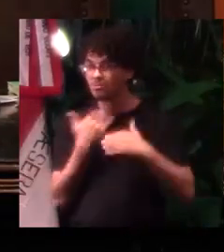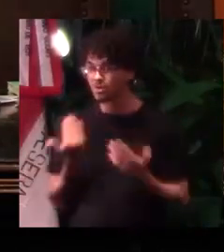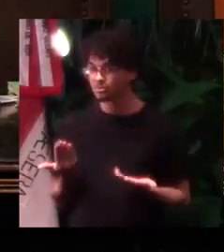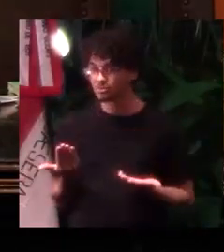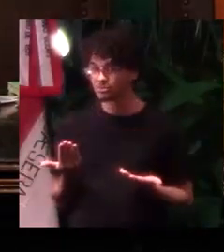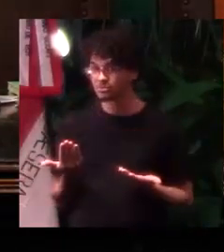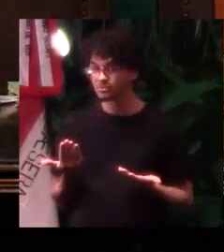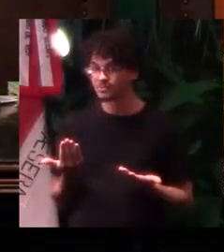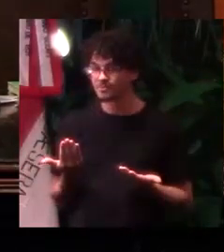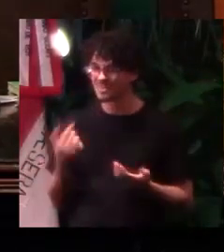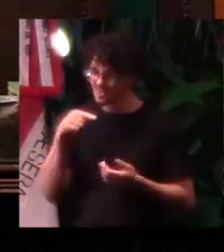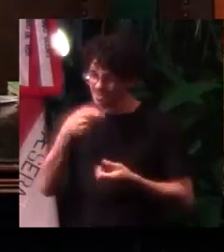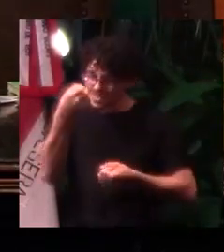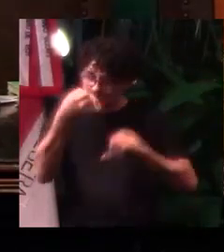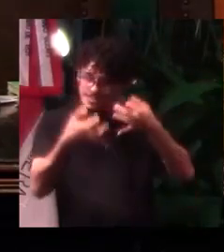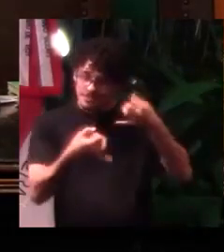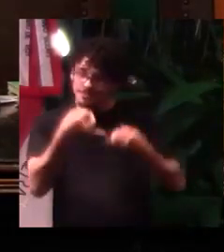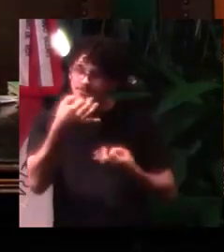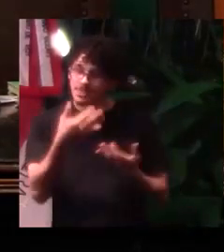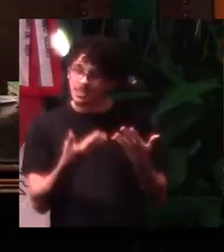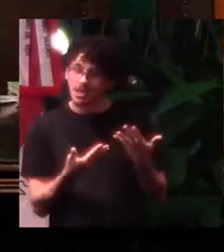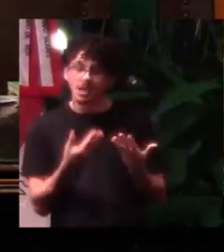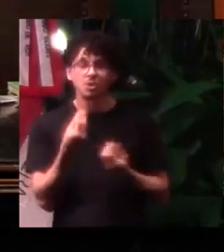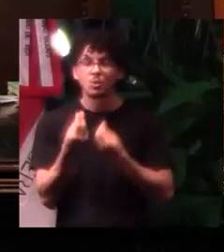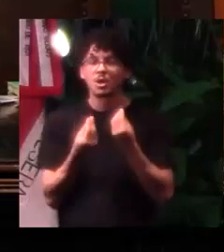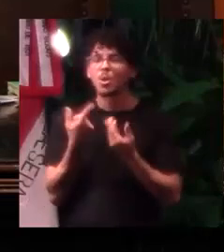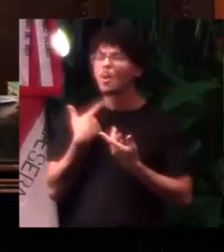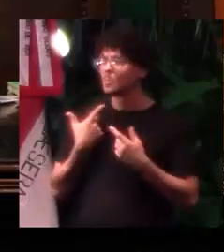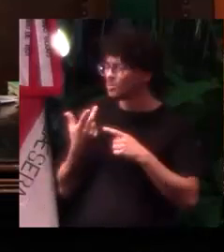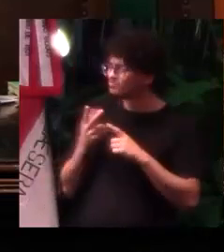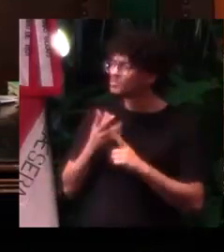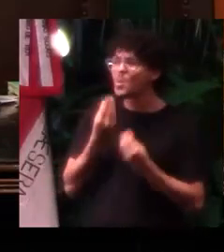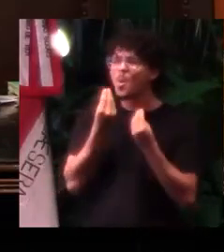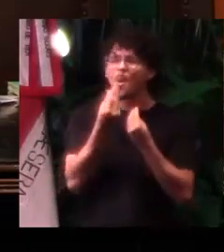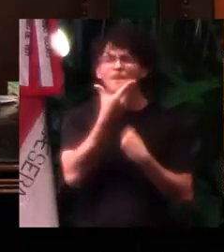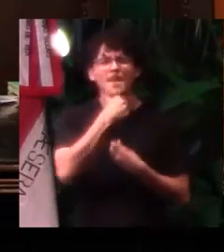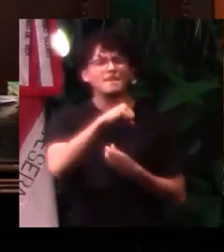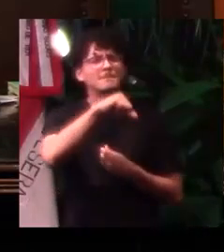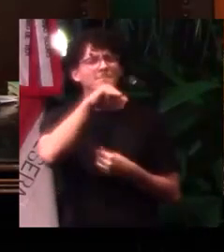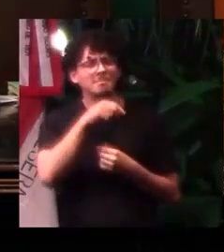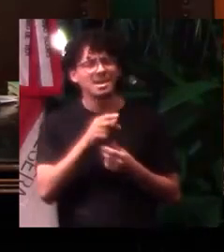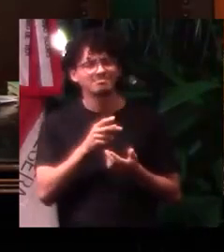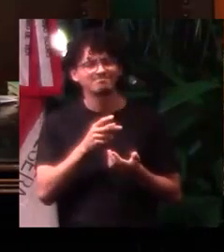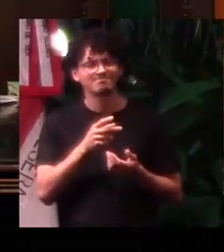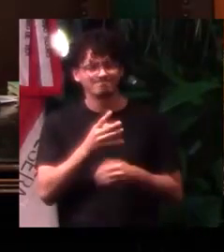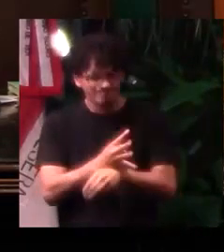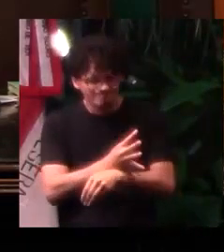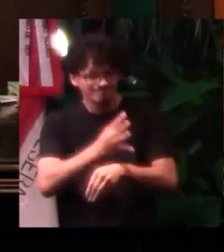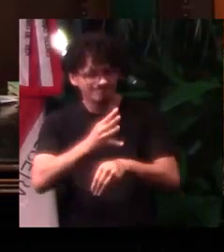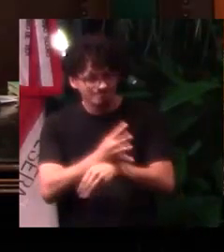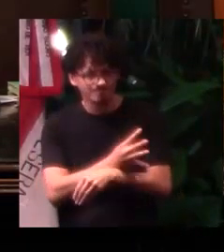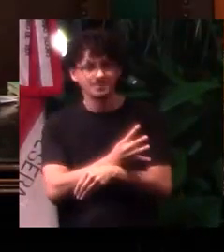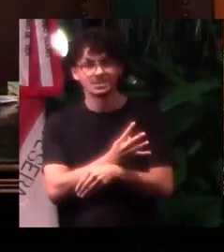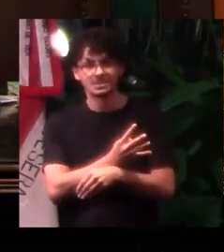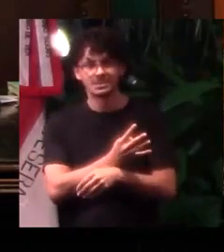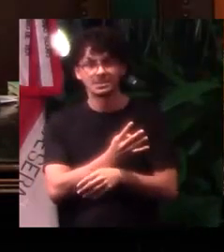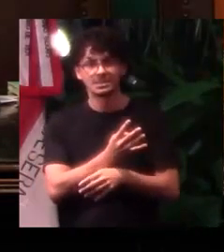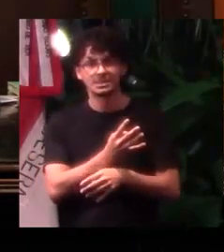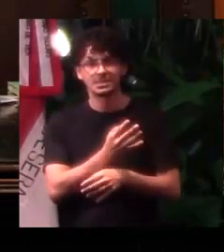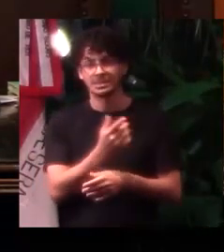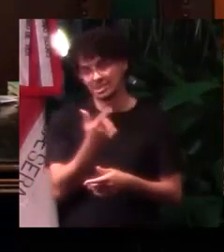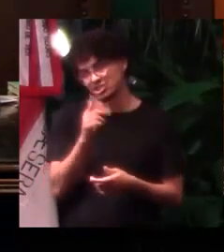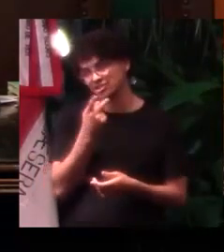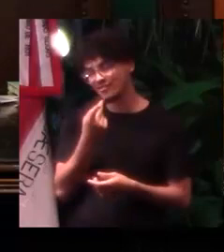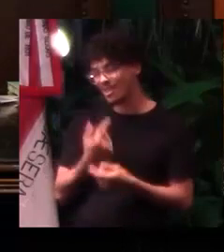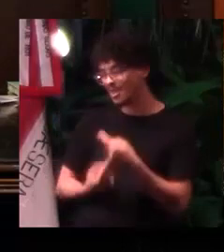aqui essa indagação perpétua, como é que o pai aguenta, né, ficar ali, eles tinham feito essa indagação